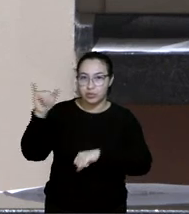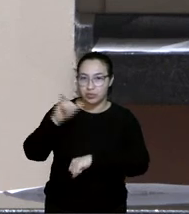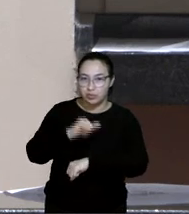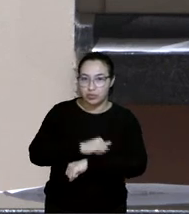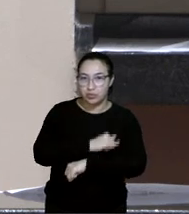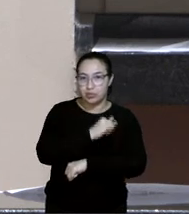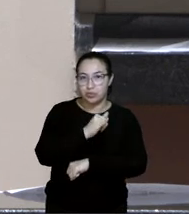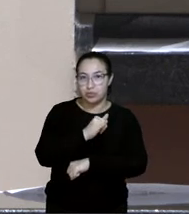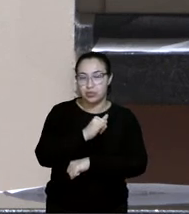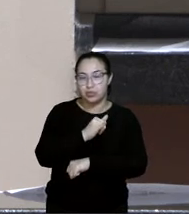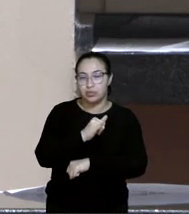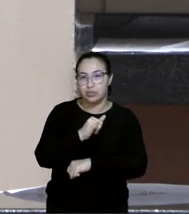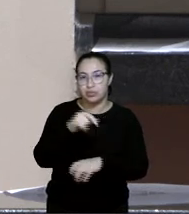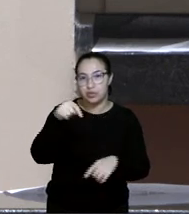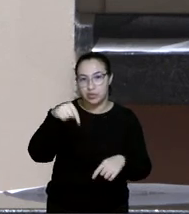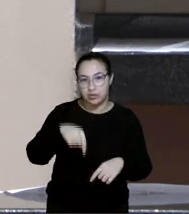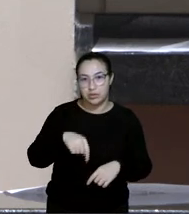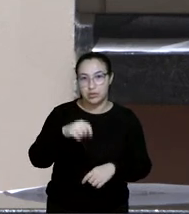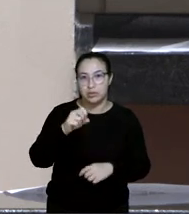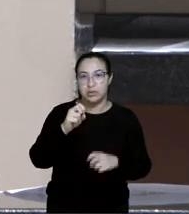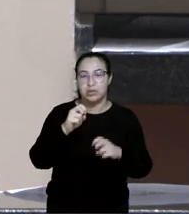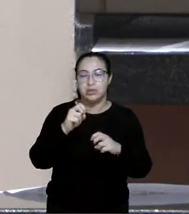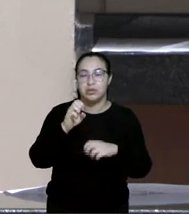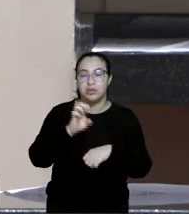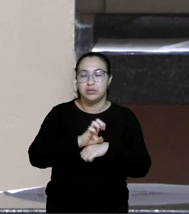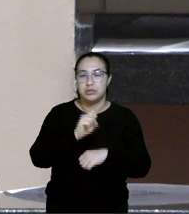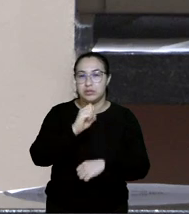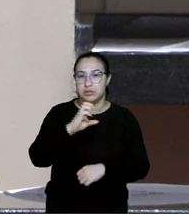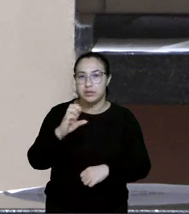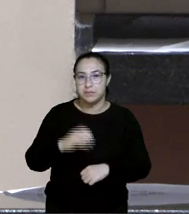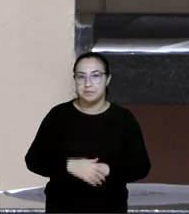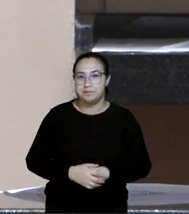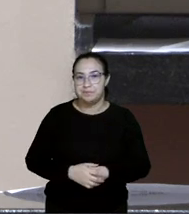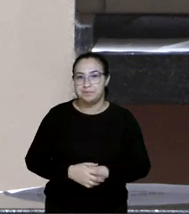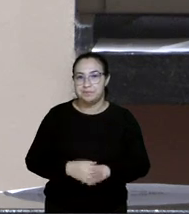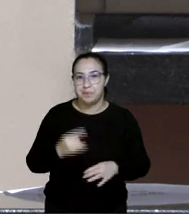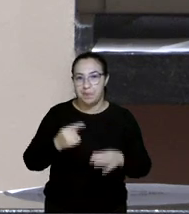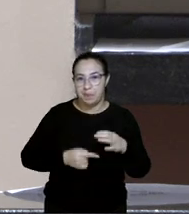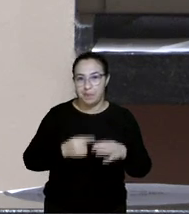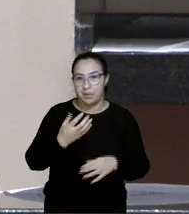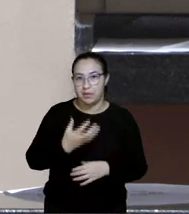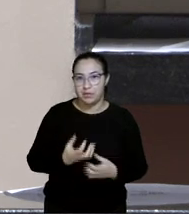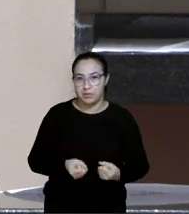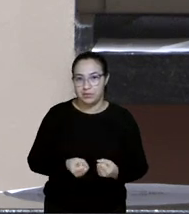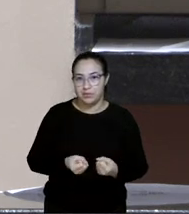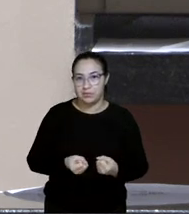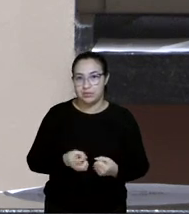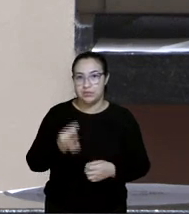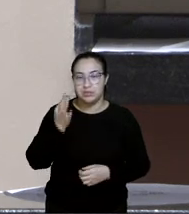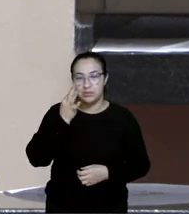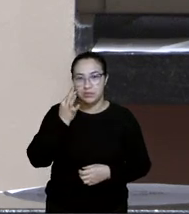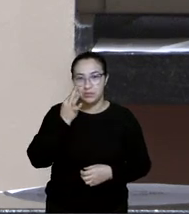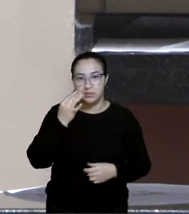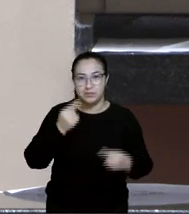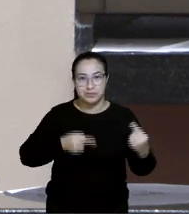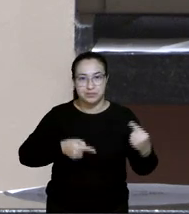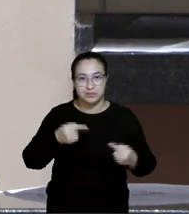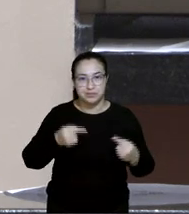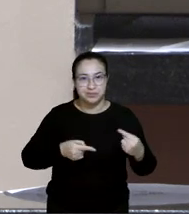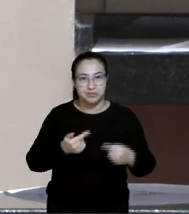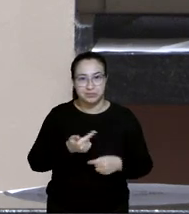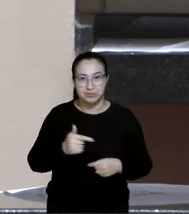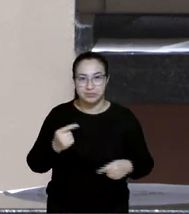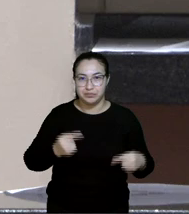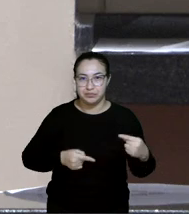em aeroporto internacional localizado no Estado. Parecer favorável da Comissão de Finanças e Tributação, relatoria deputado Fernando Krelin, em discussão. Não havendo